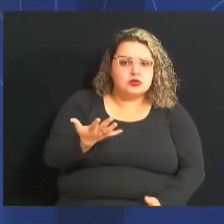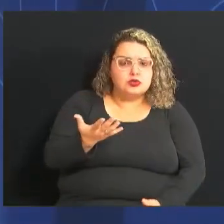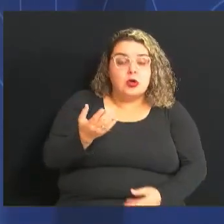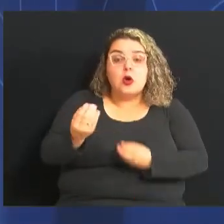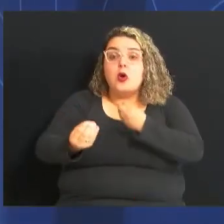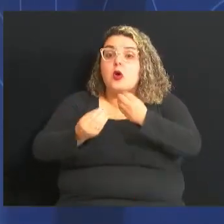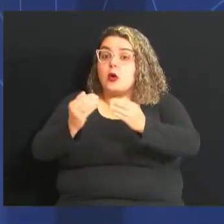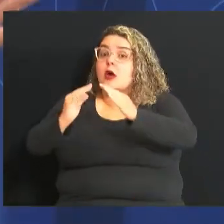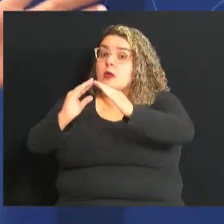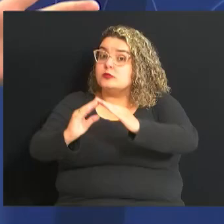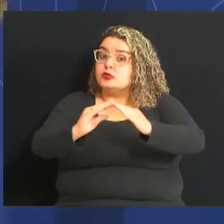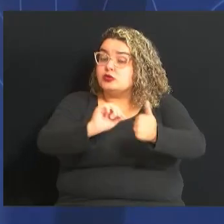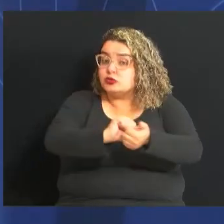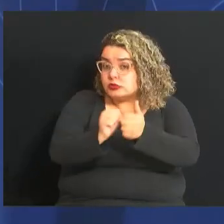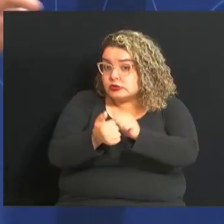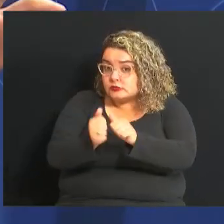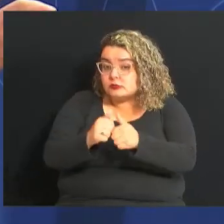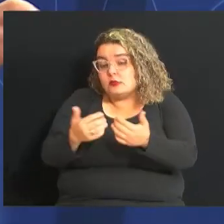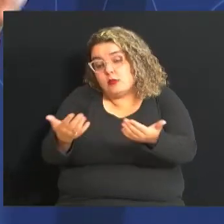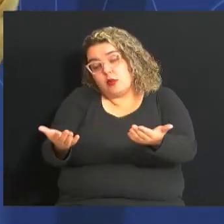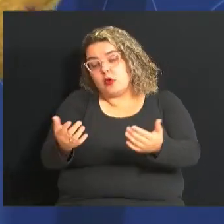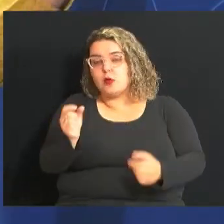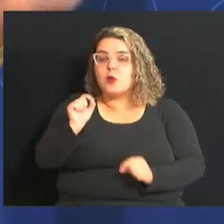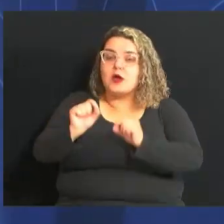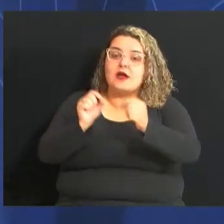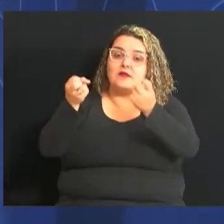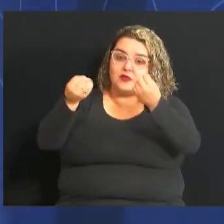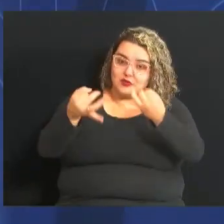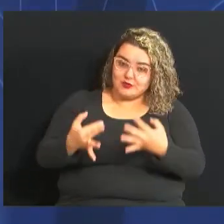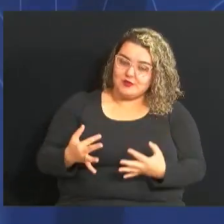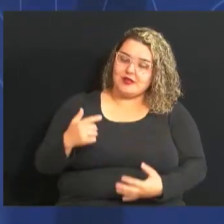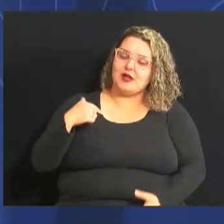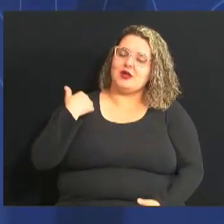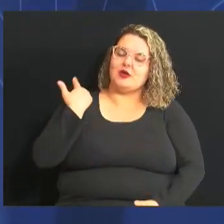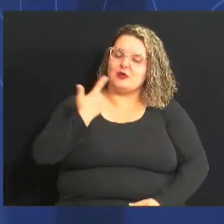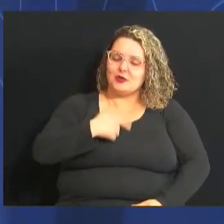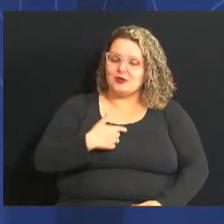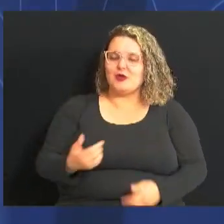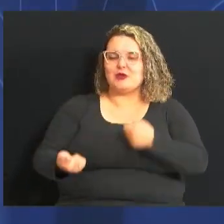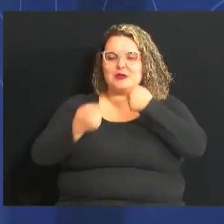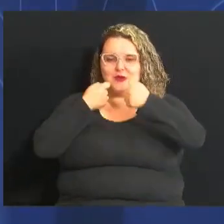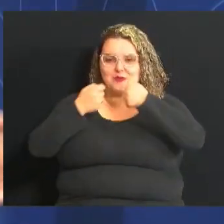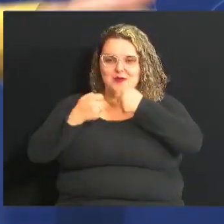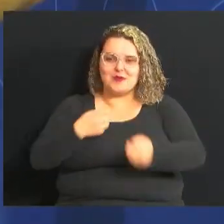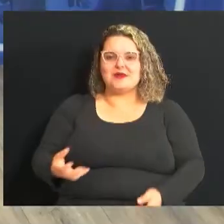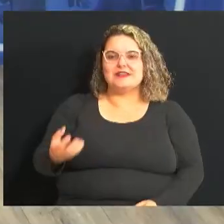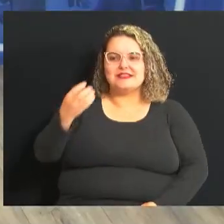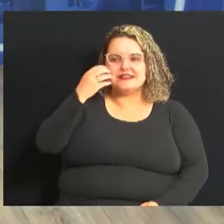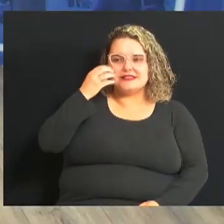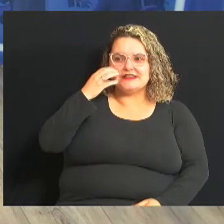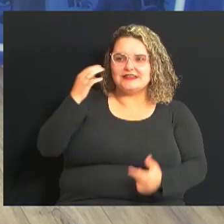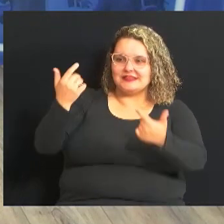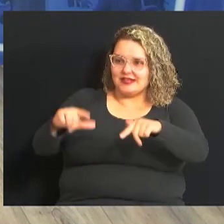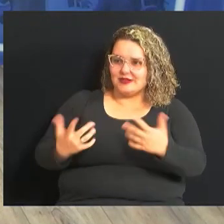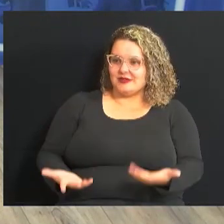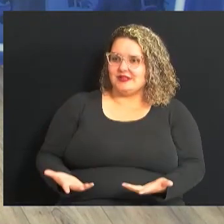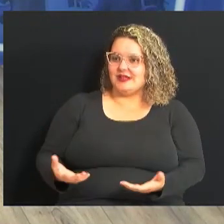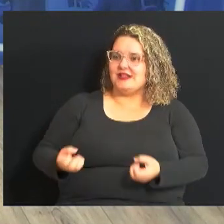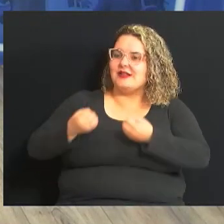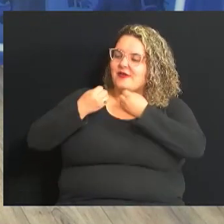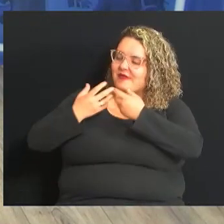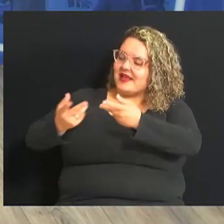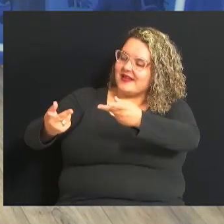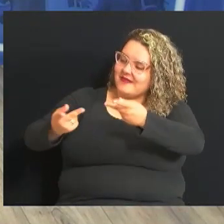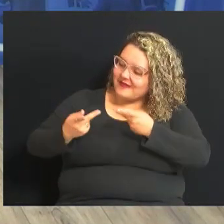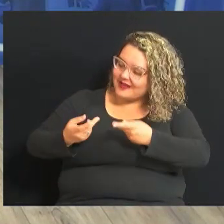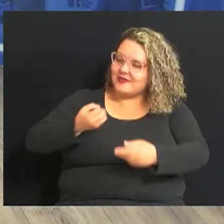moradores estão se adaptando? Bom, quem vai nos explicar tudo é o nosso repórter André Aranha, que está lá no local. Então, André, seja bem-vindo e